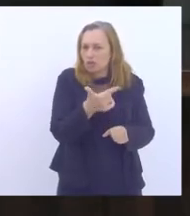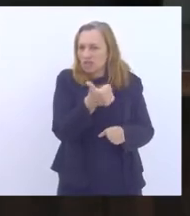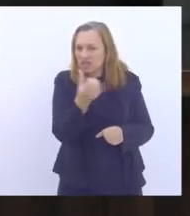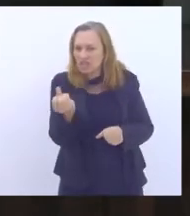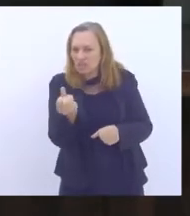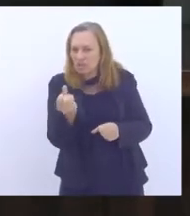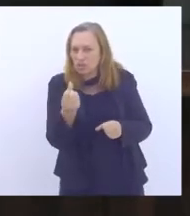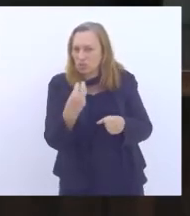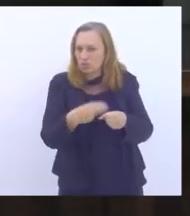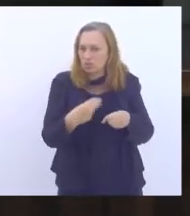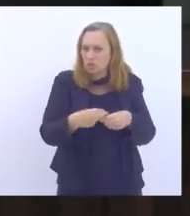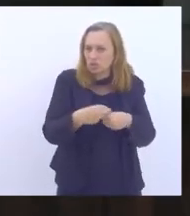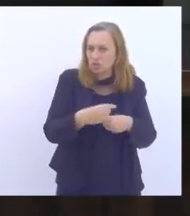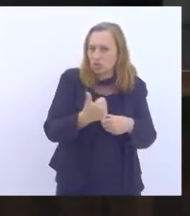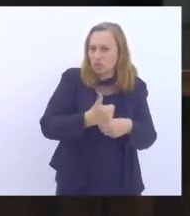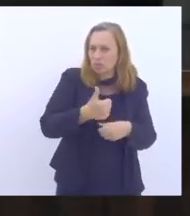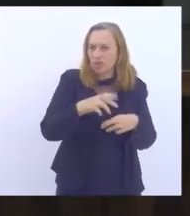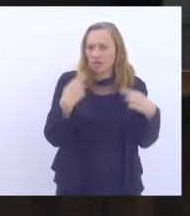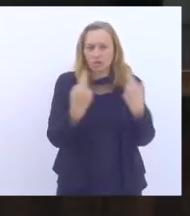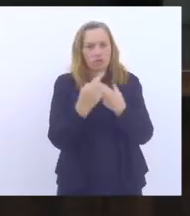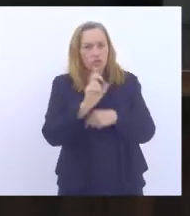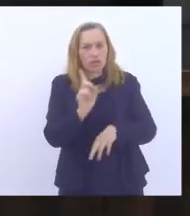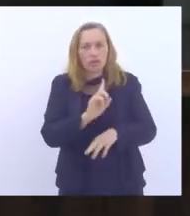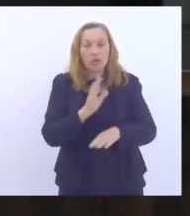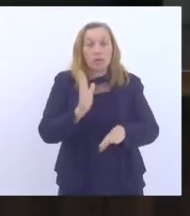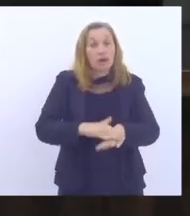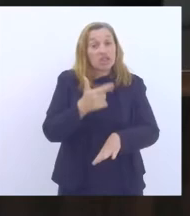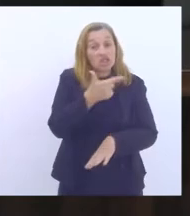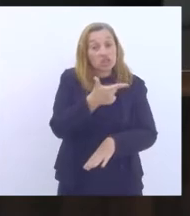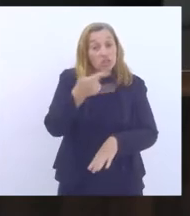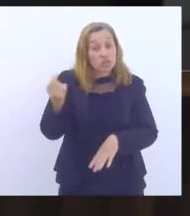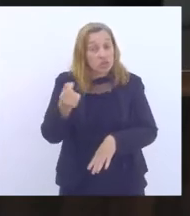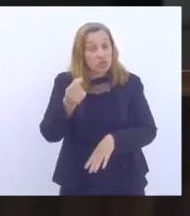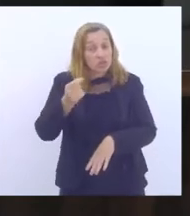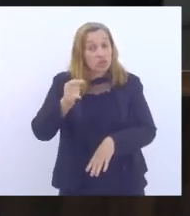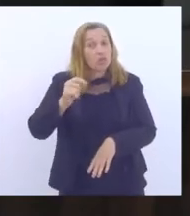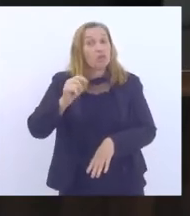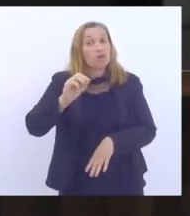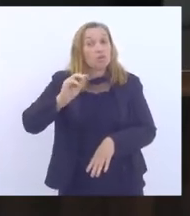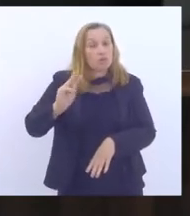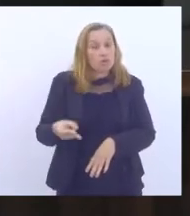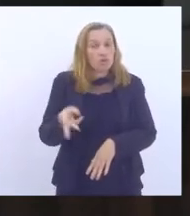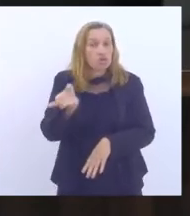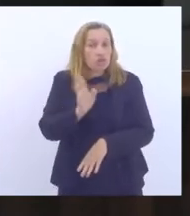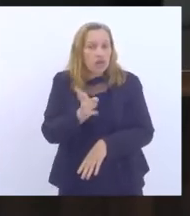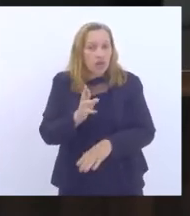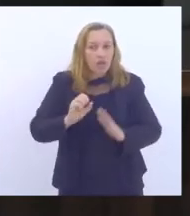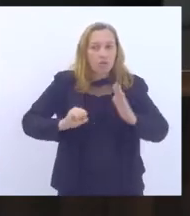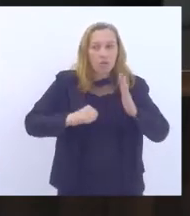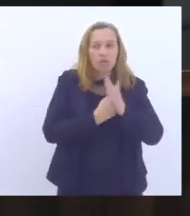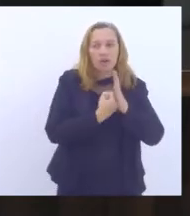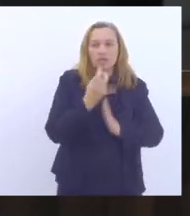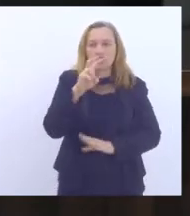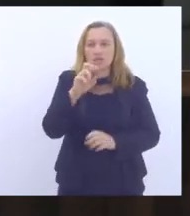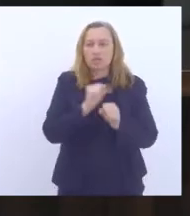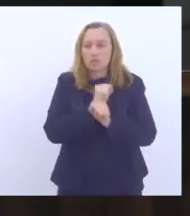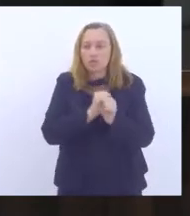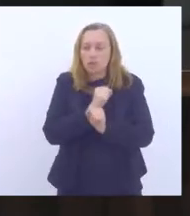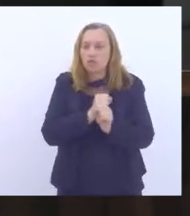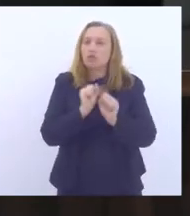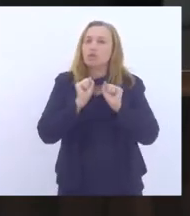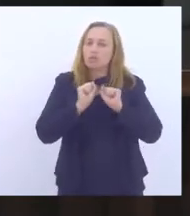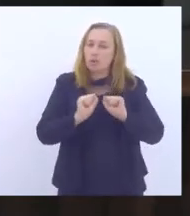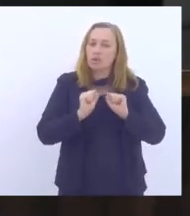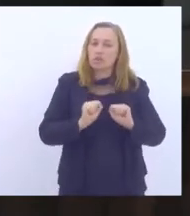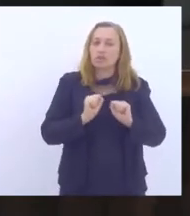municípios Como foi aquela primeira reunião então são mais de 200 milhões de reais de um pacto de cinco anos para que a gente